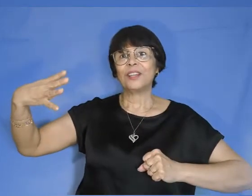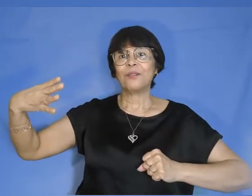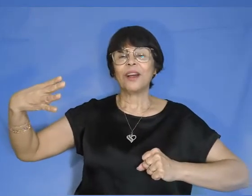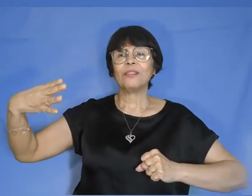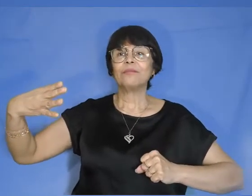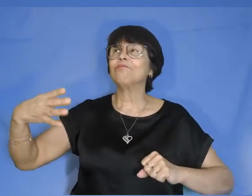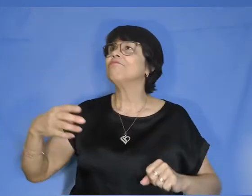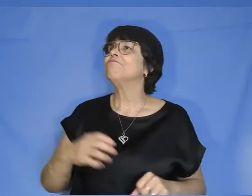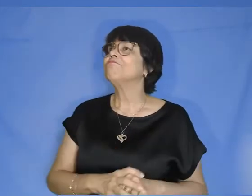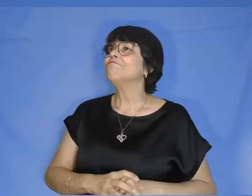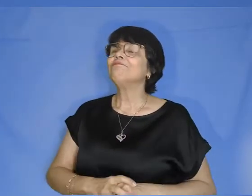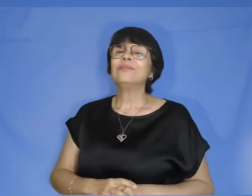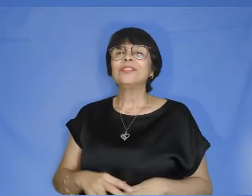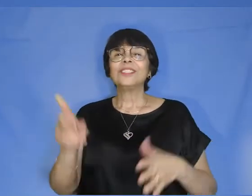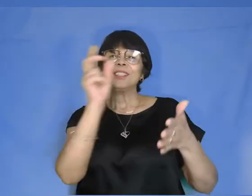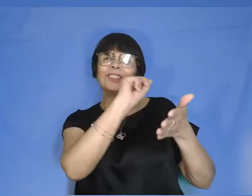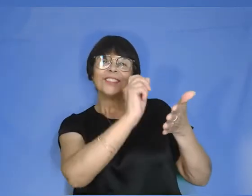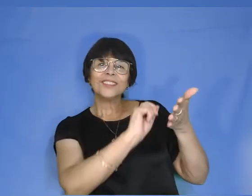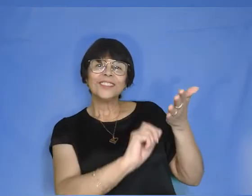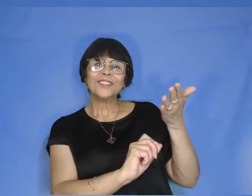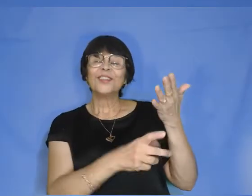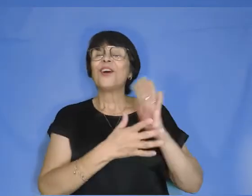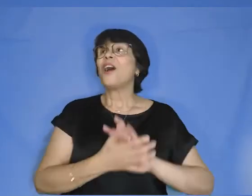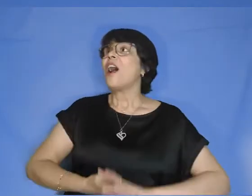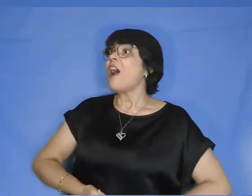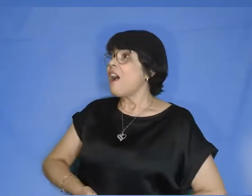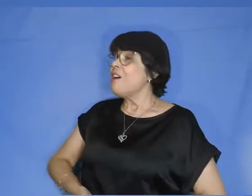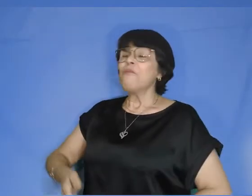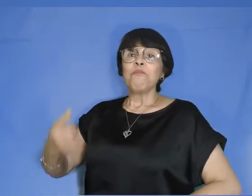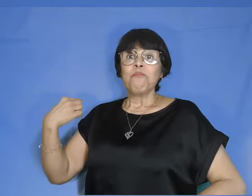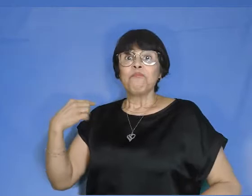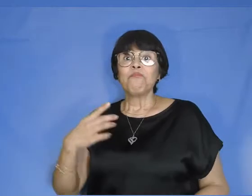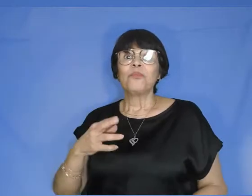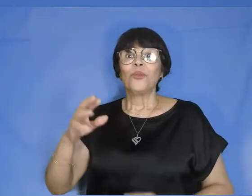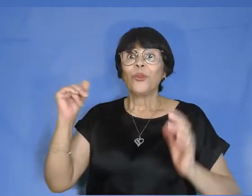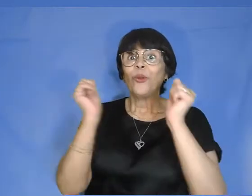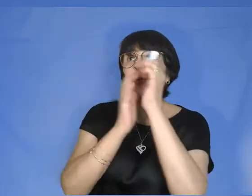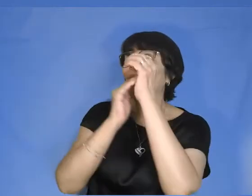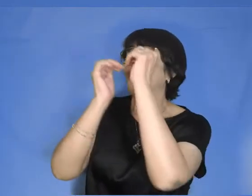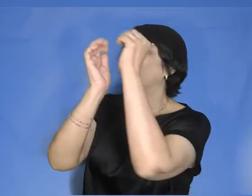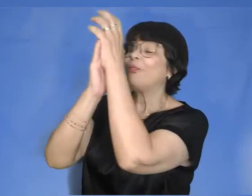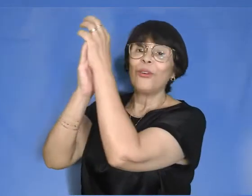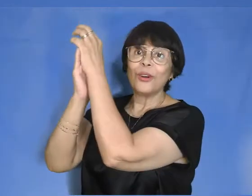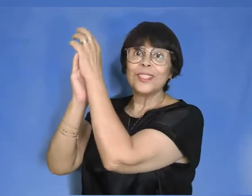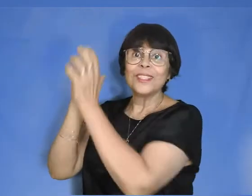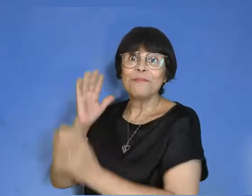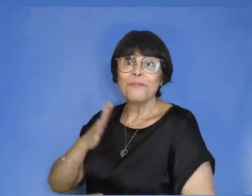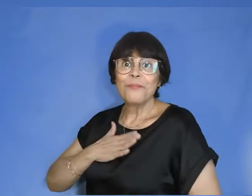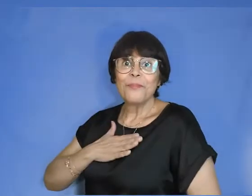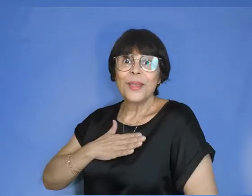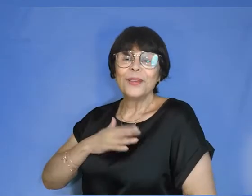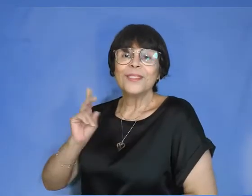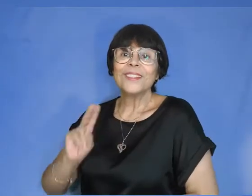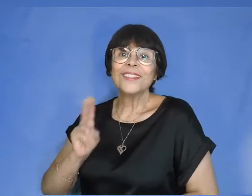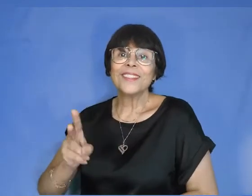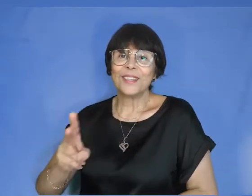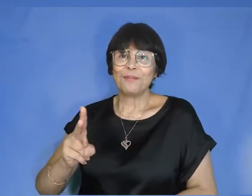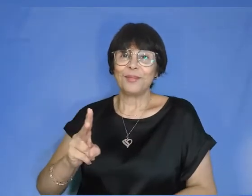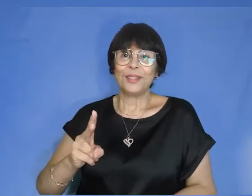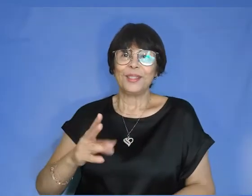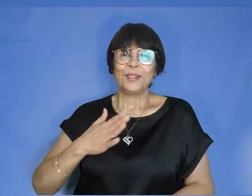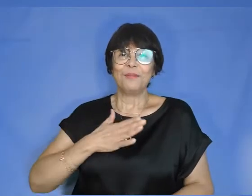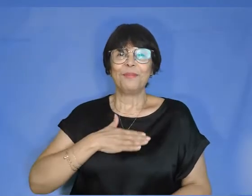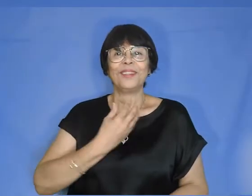sempre nos meus lábios. Paulo diz também em 1 Tessalonicenses 5, em tudo dai graças.